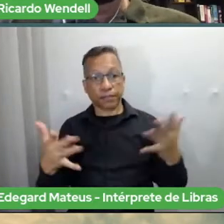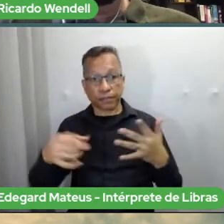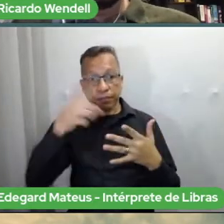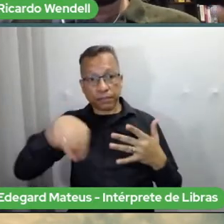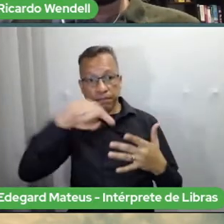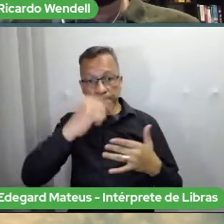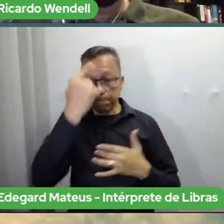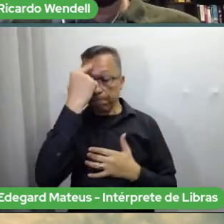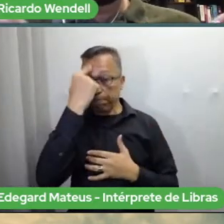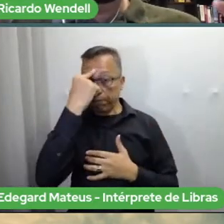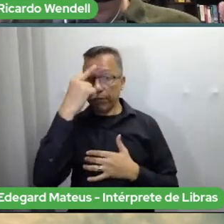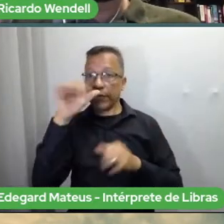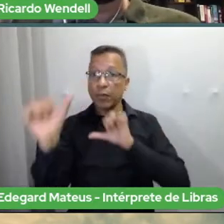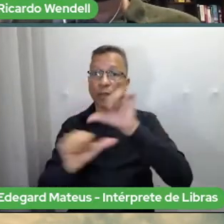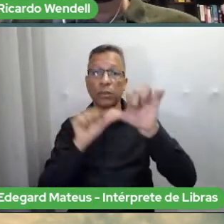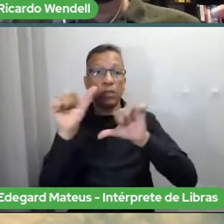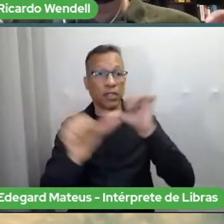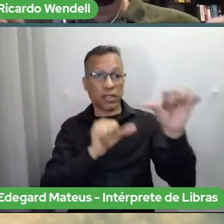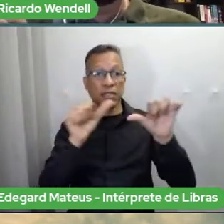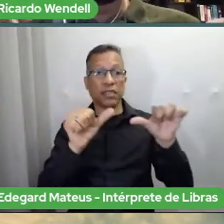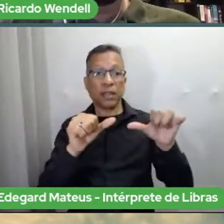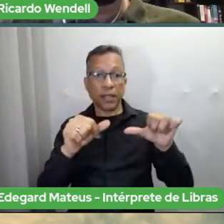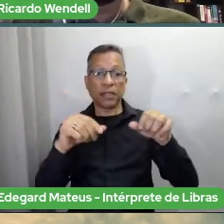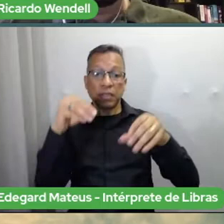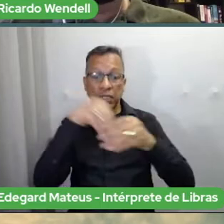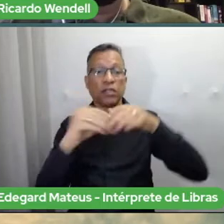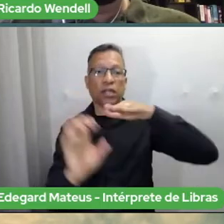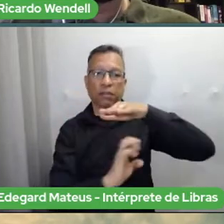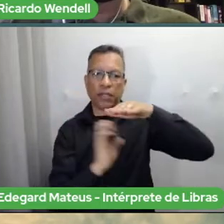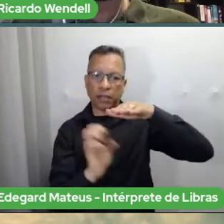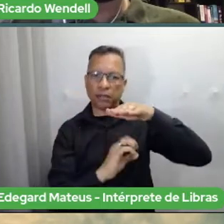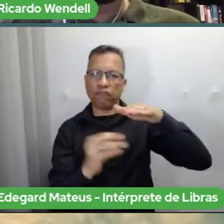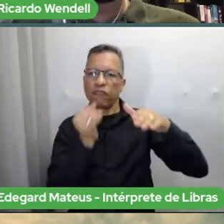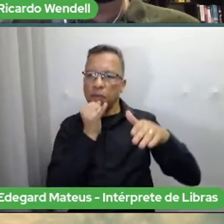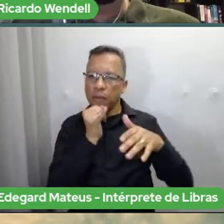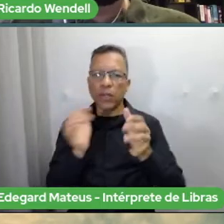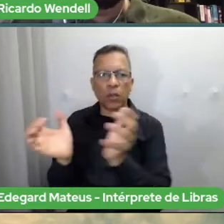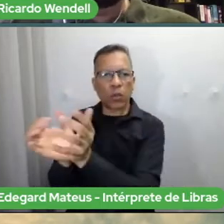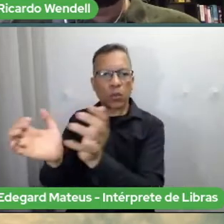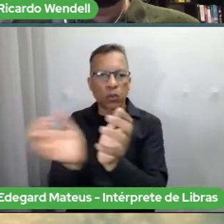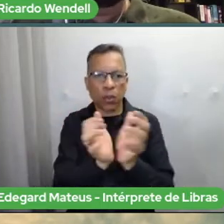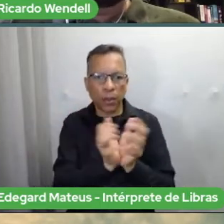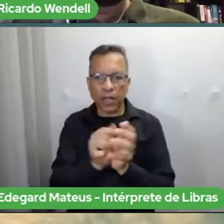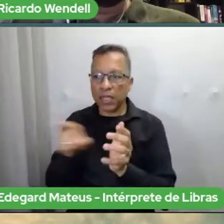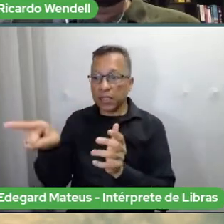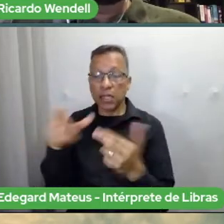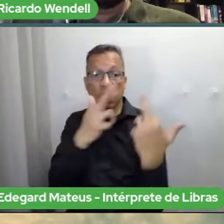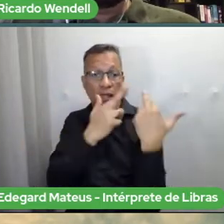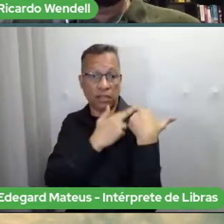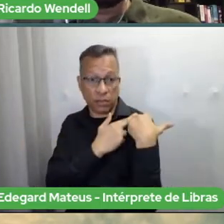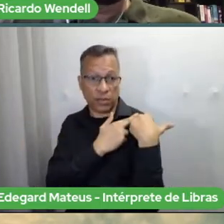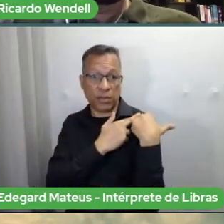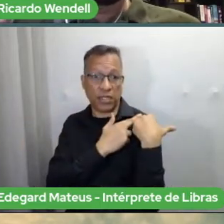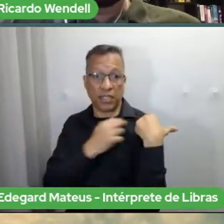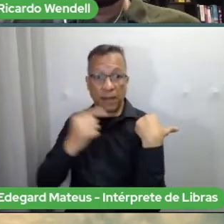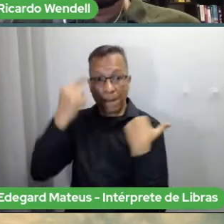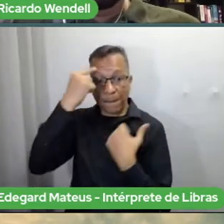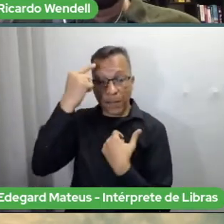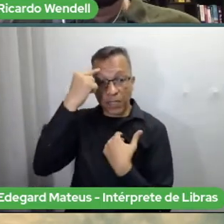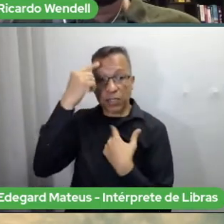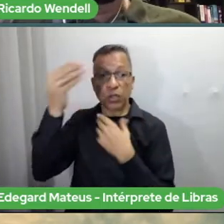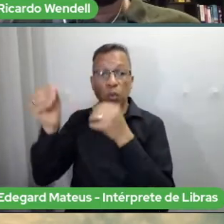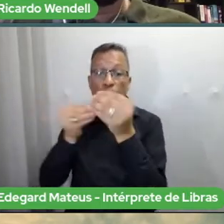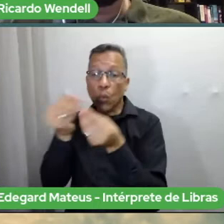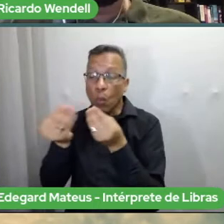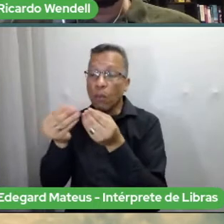em mudanças também organizacionais, né? O time de dados agora, ele passa também a ter a responsabilidade de pensar na organização como um